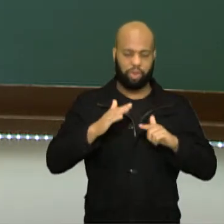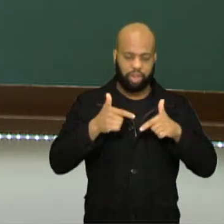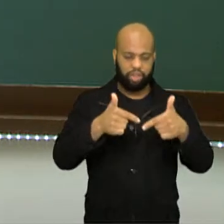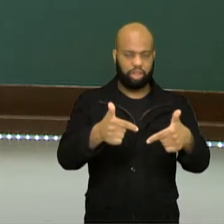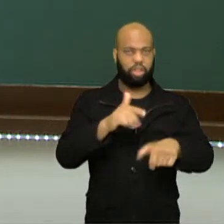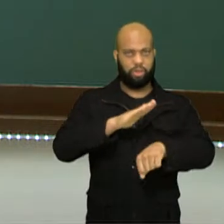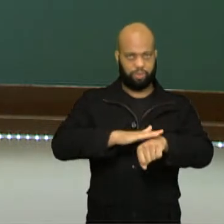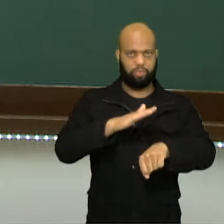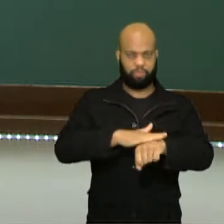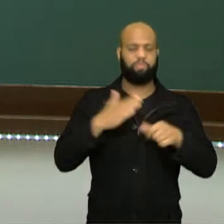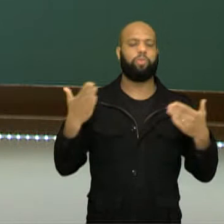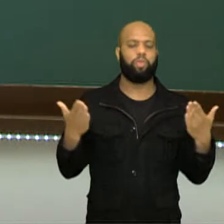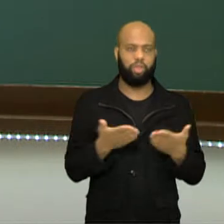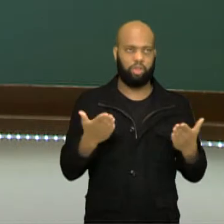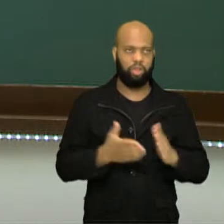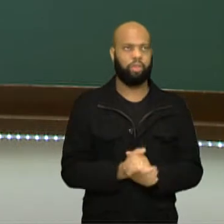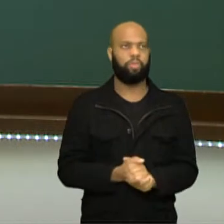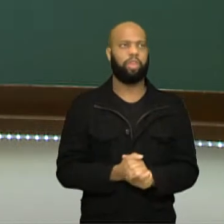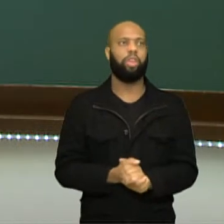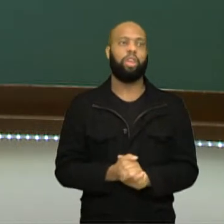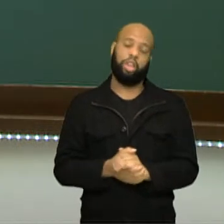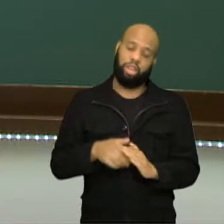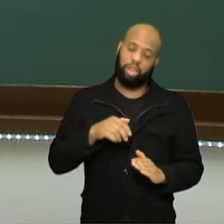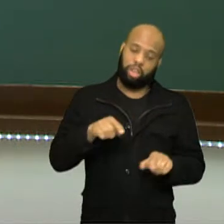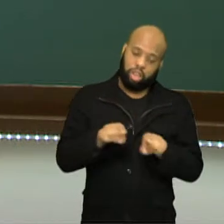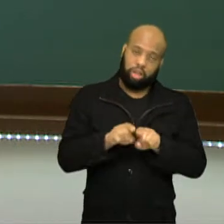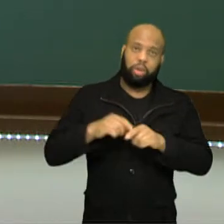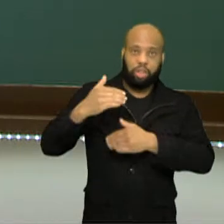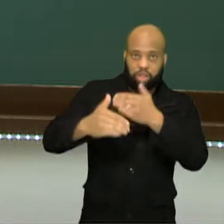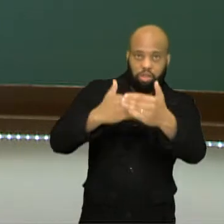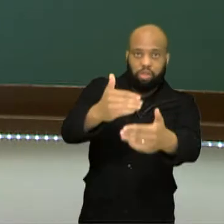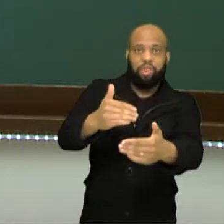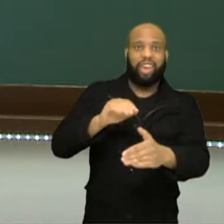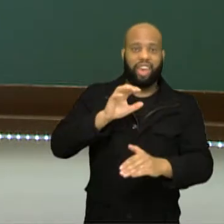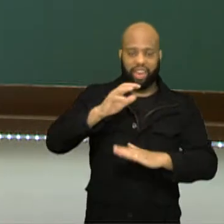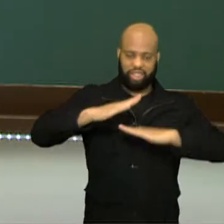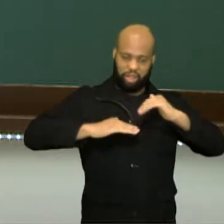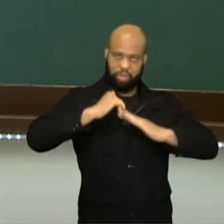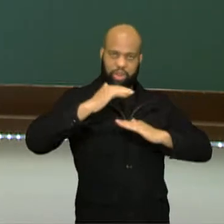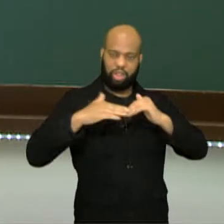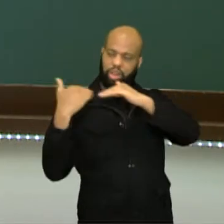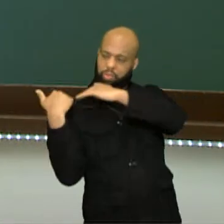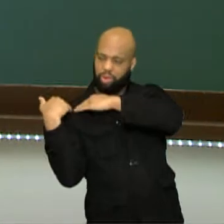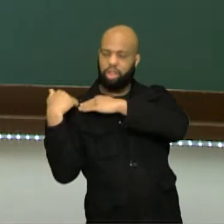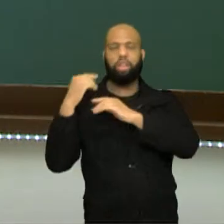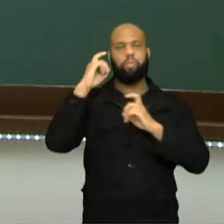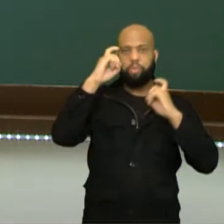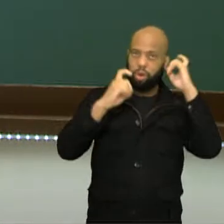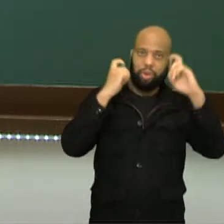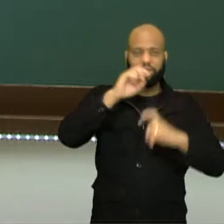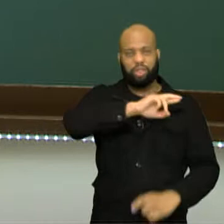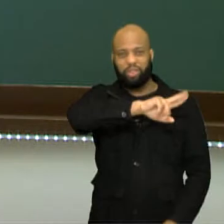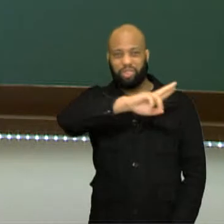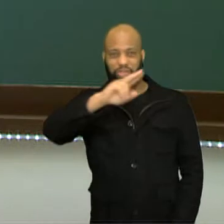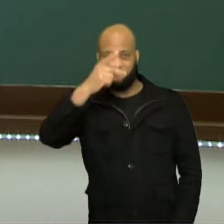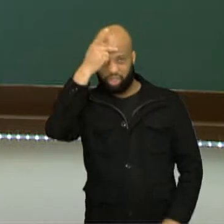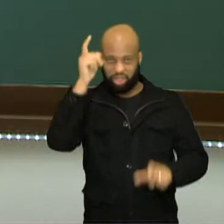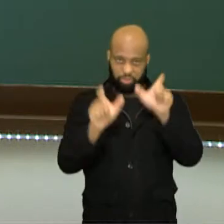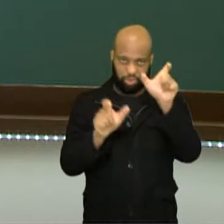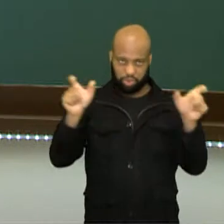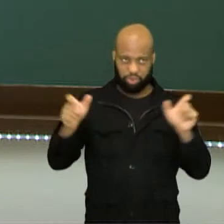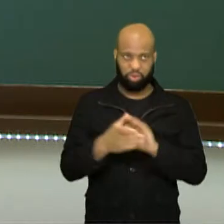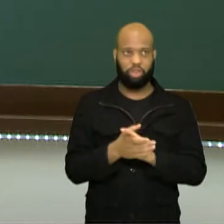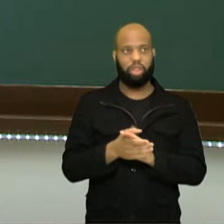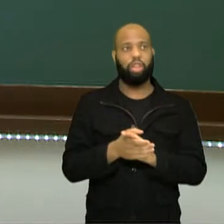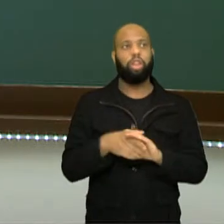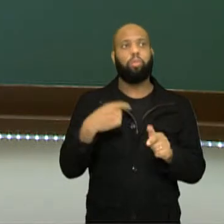no momento presente. Desenvolver a habilidade da responsabilidade é preocupação de muita gente. Isto pois, em